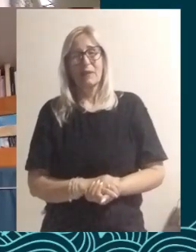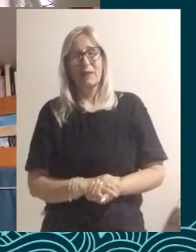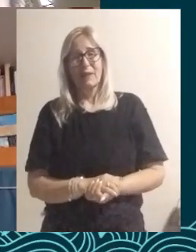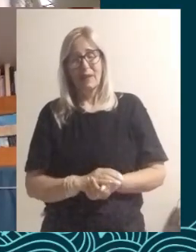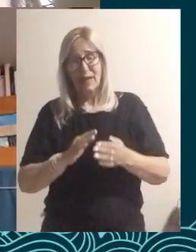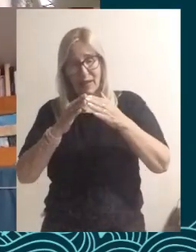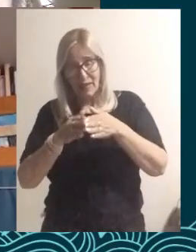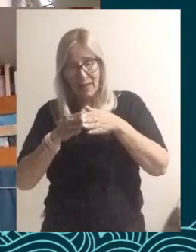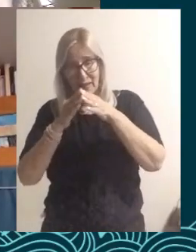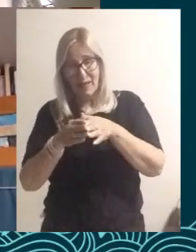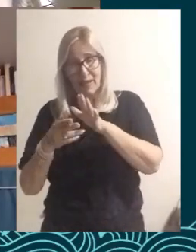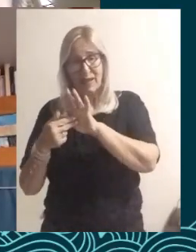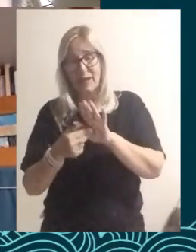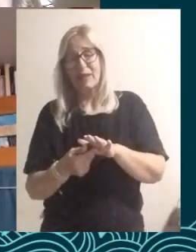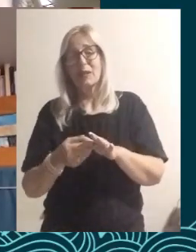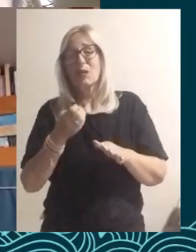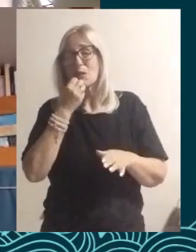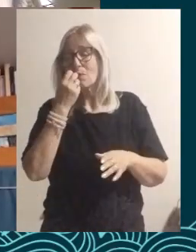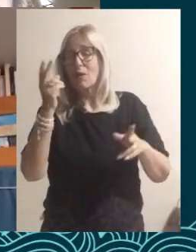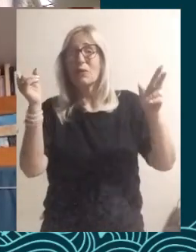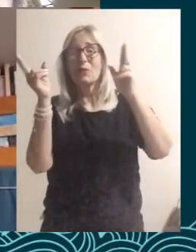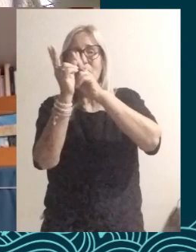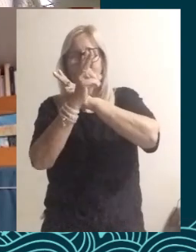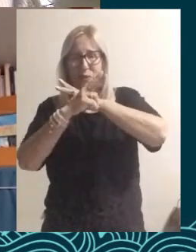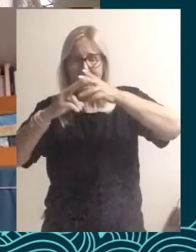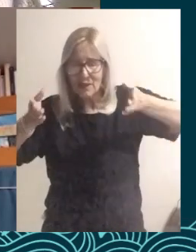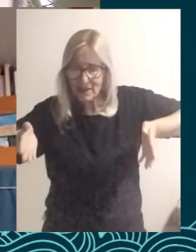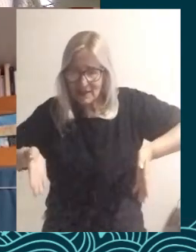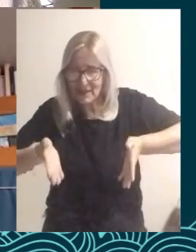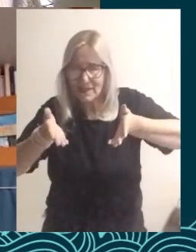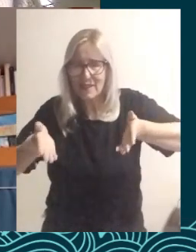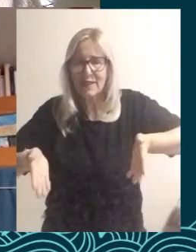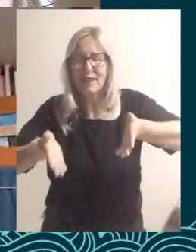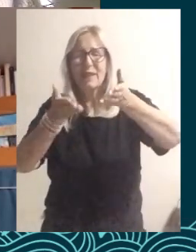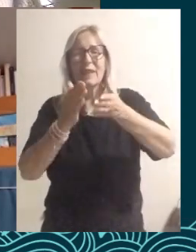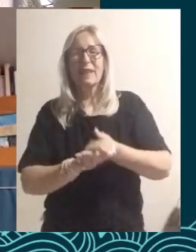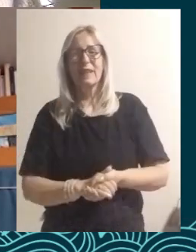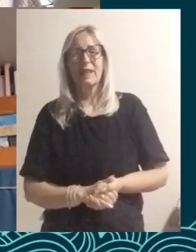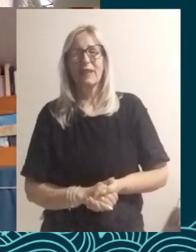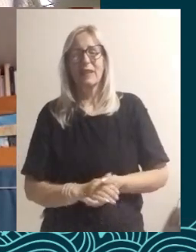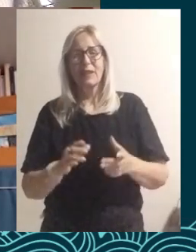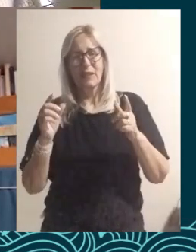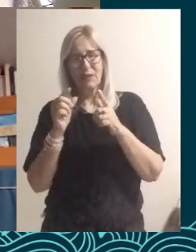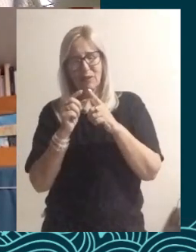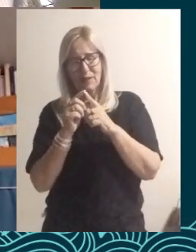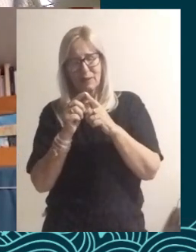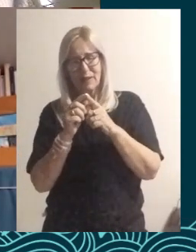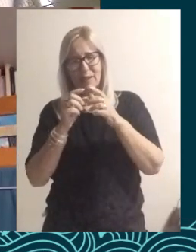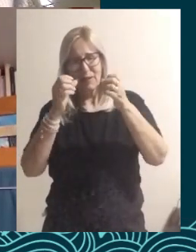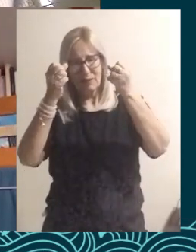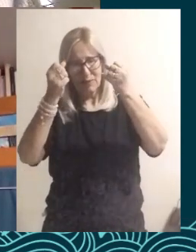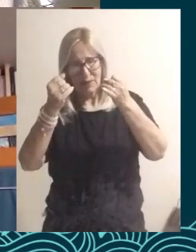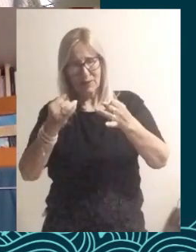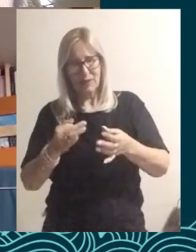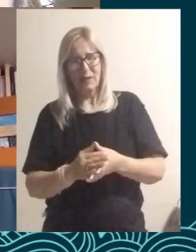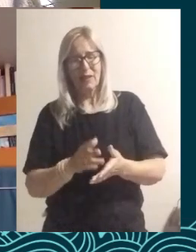Tamara, Obrigada. na navegação, né? A gente fala bons ventos, mas também pensei numa frase para te falar,